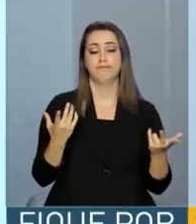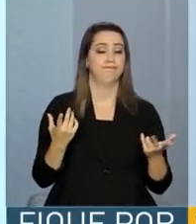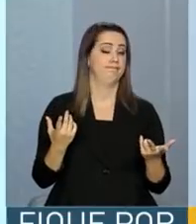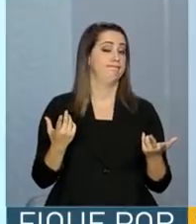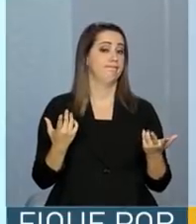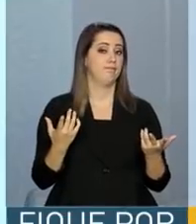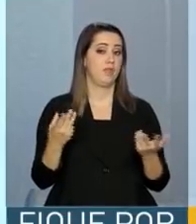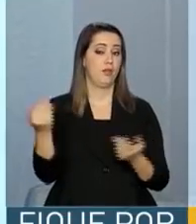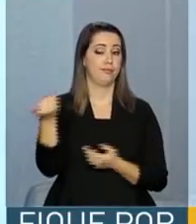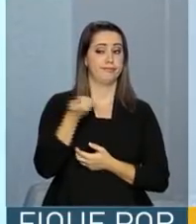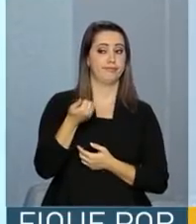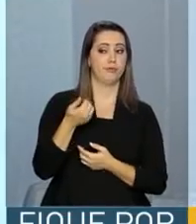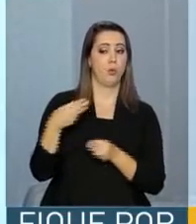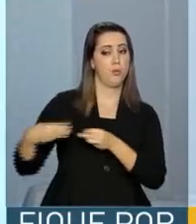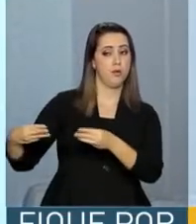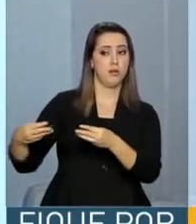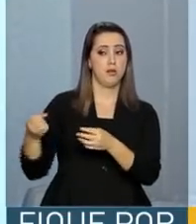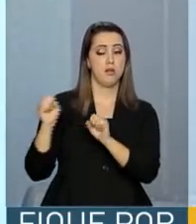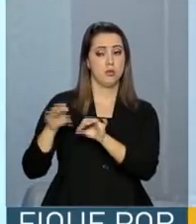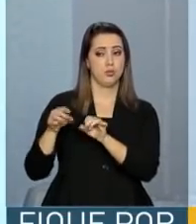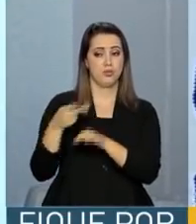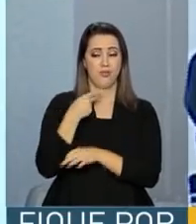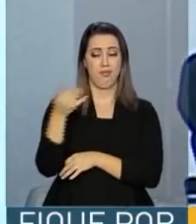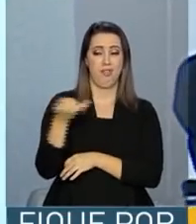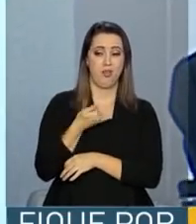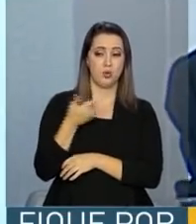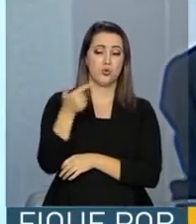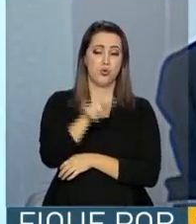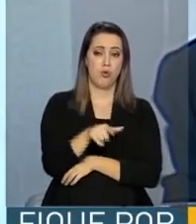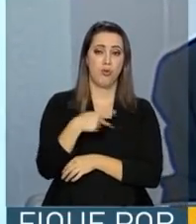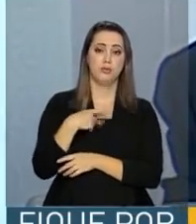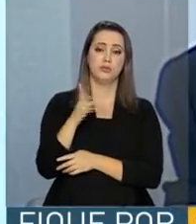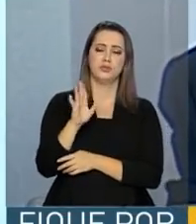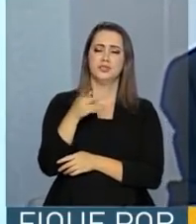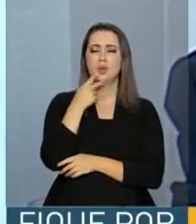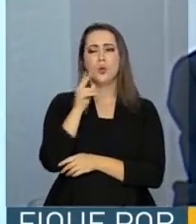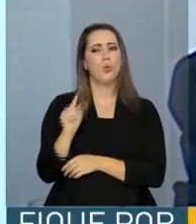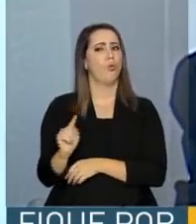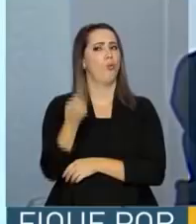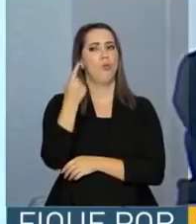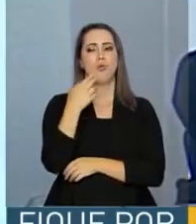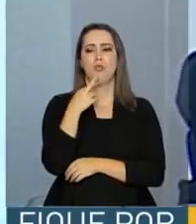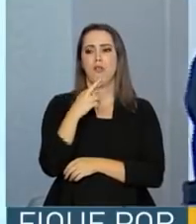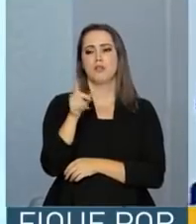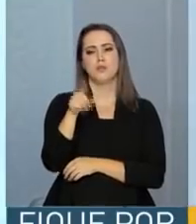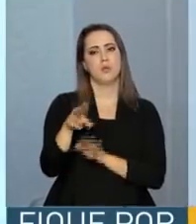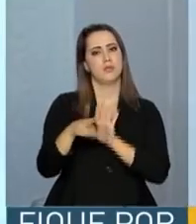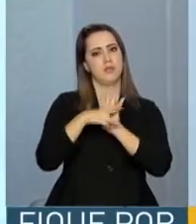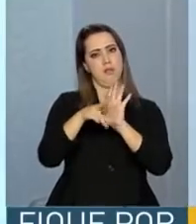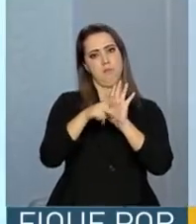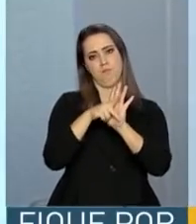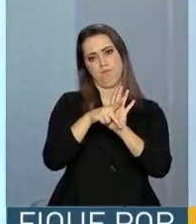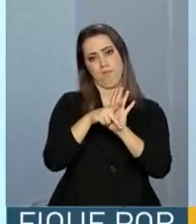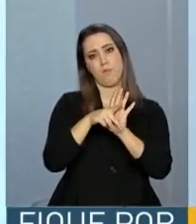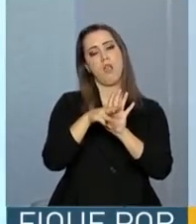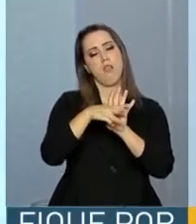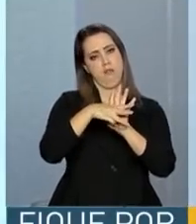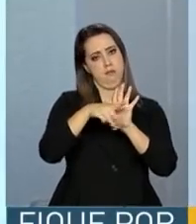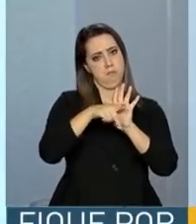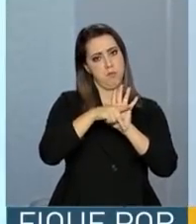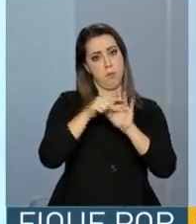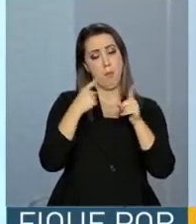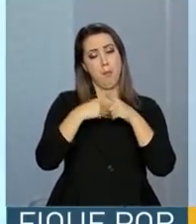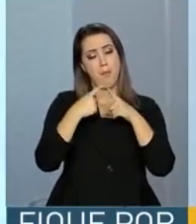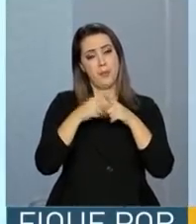é fazer por medida provisória porque isso já foi debatido durante 20 anos na câmara dos deputados projetos e mais projetos na câmara